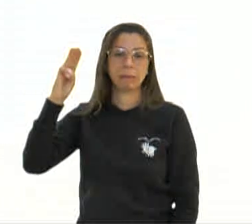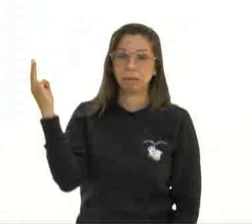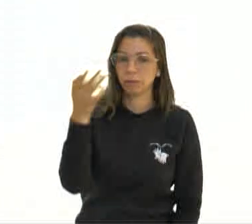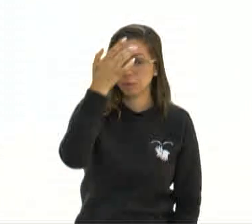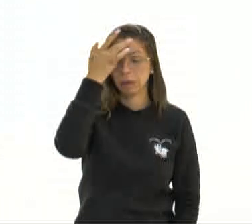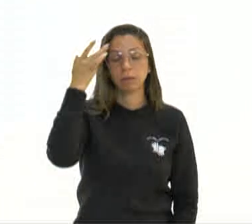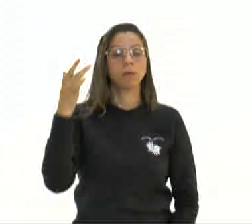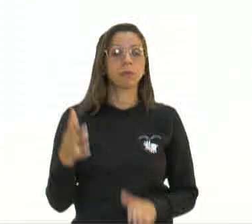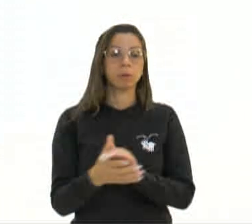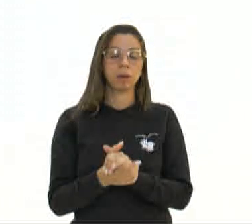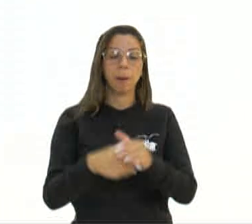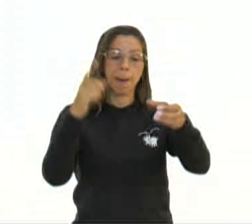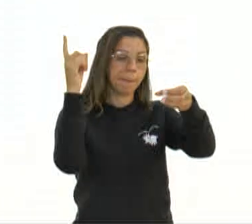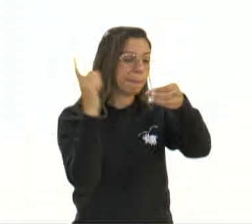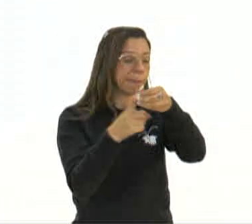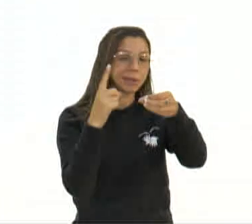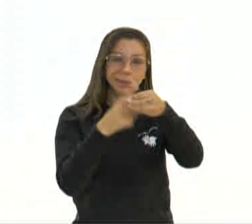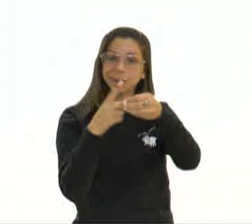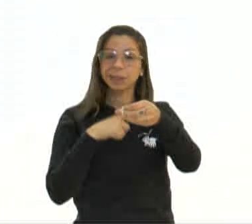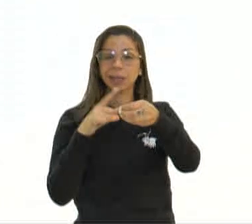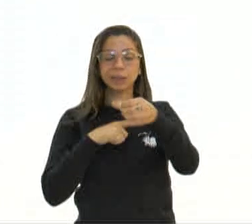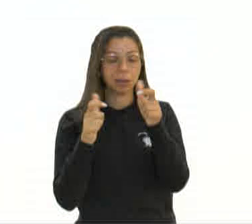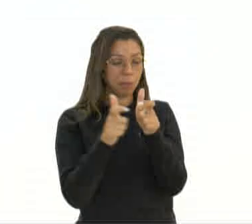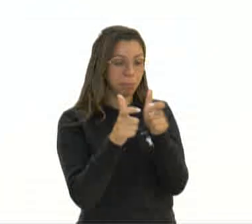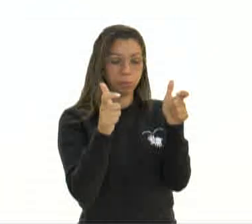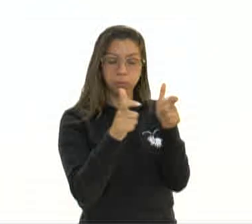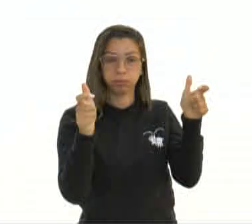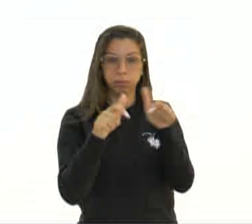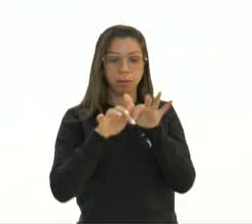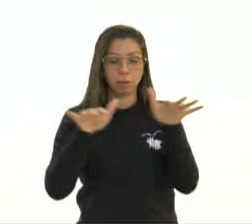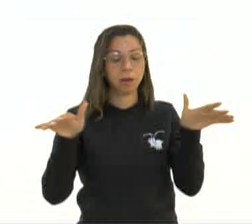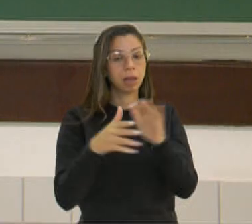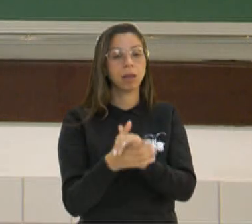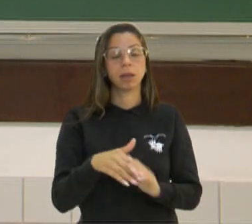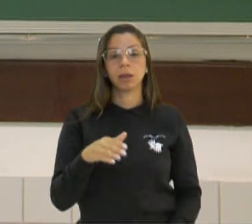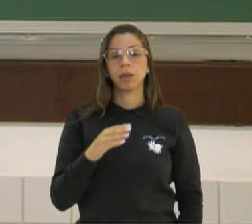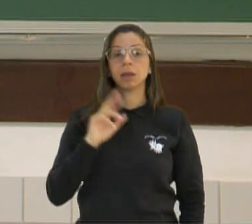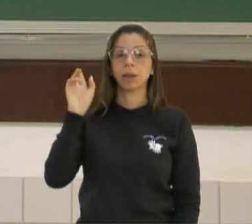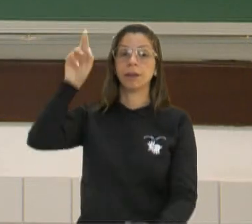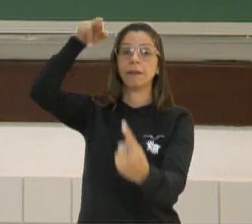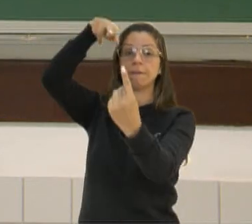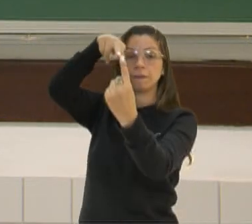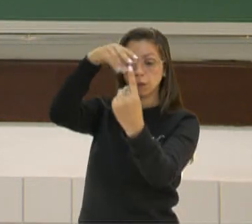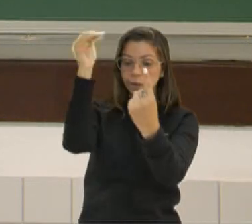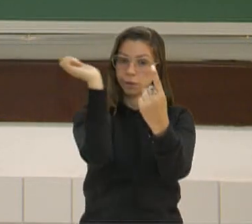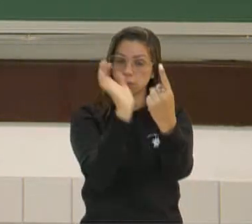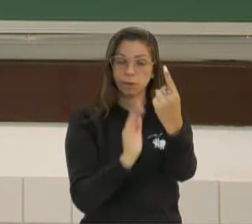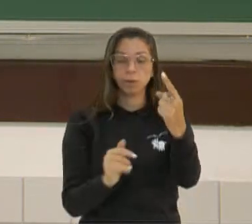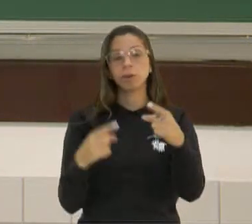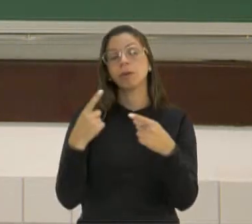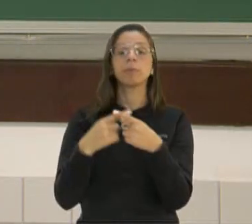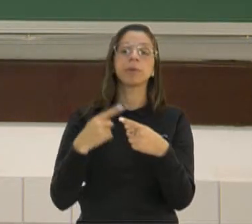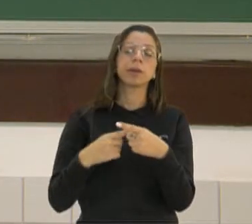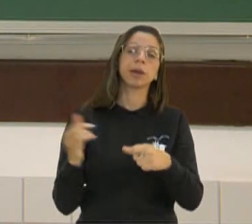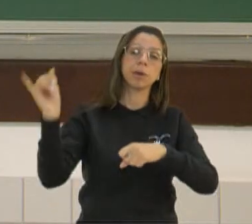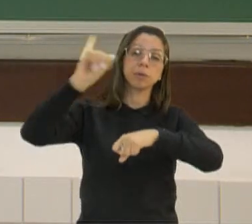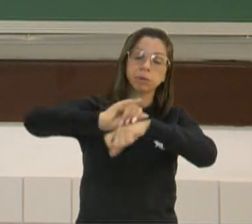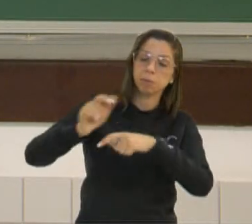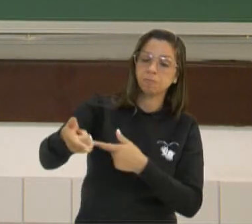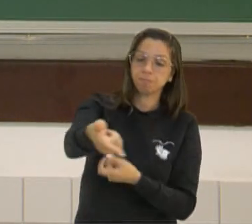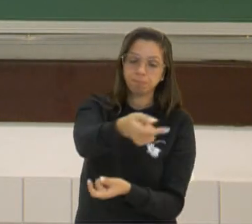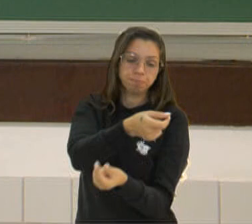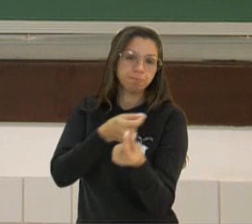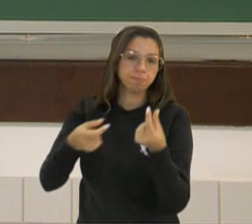cidade extremamente urbanizada, a cidade de referência para o nosso país, aqui para o Brasil, nosso centro econômico,